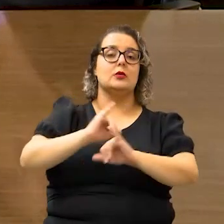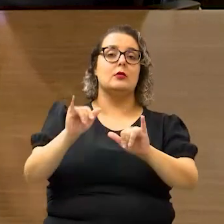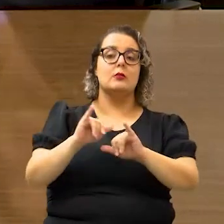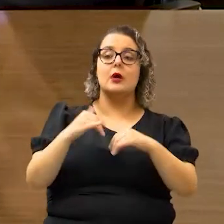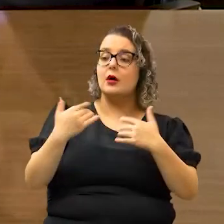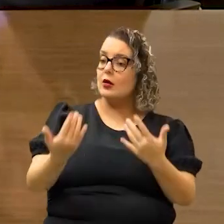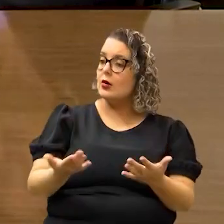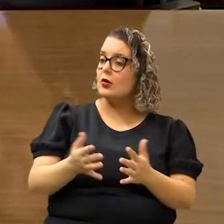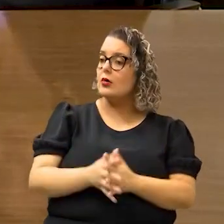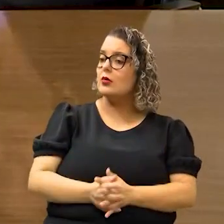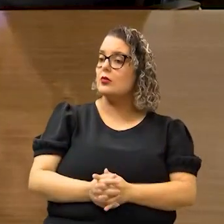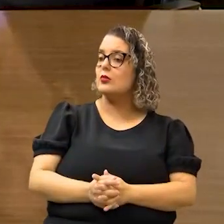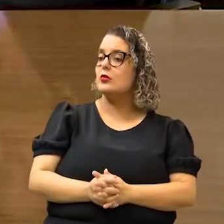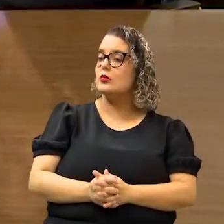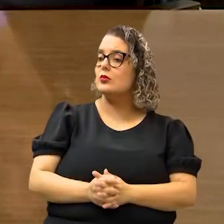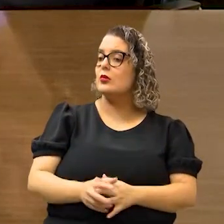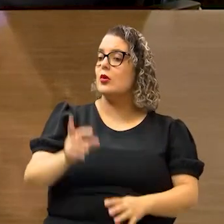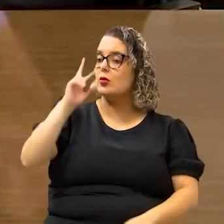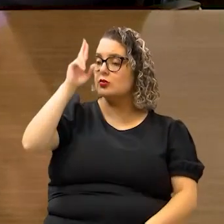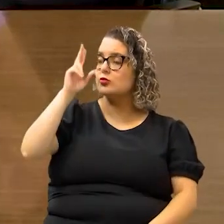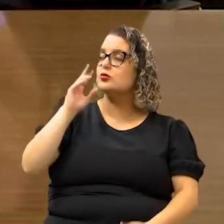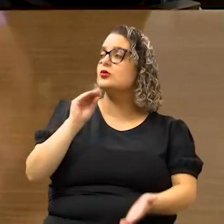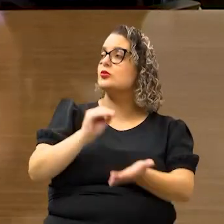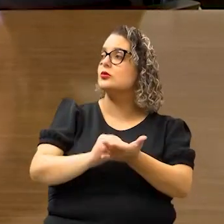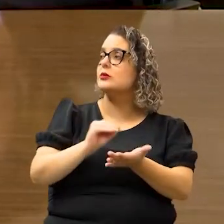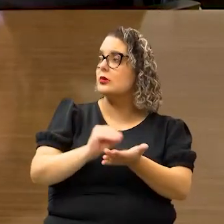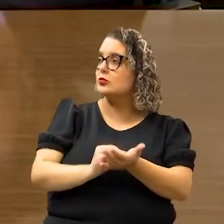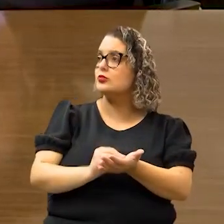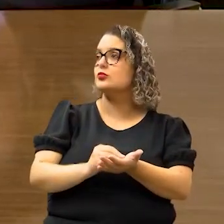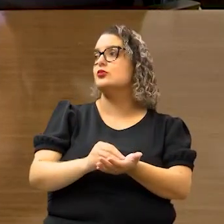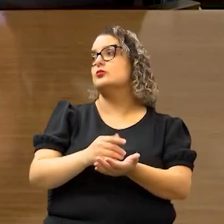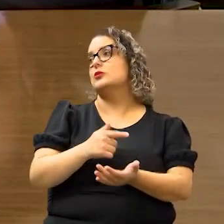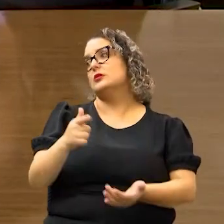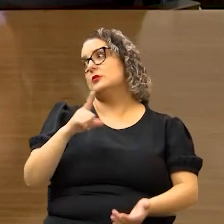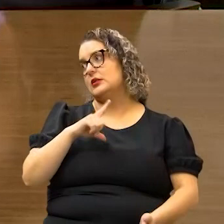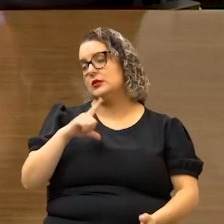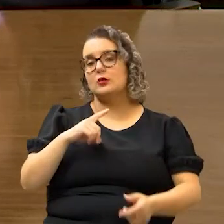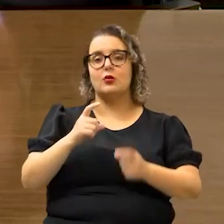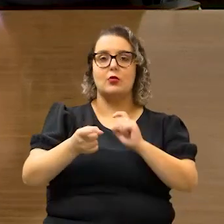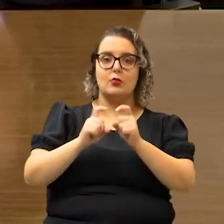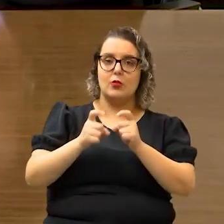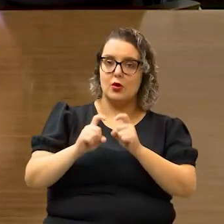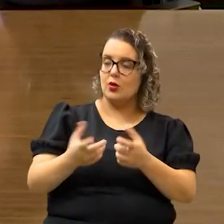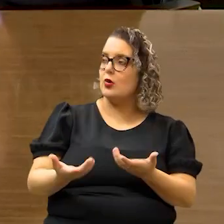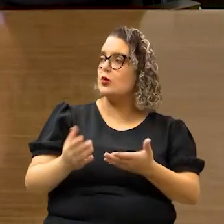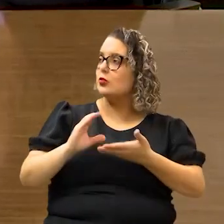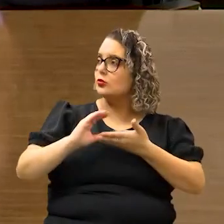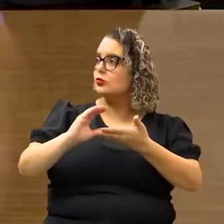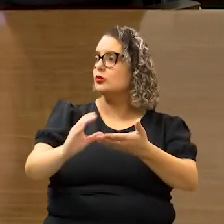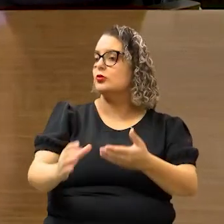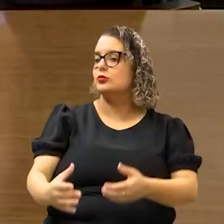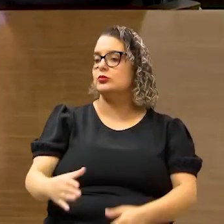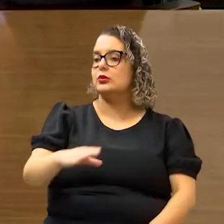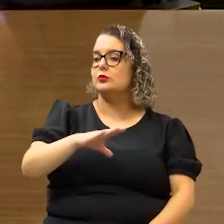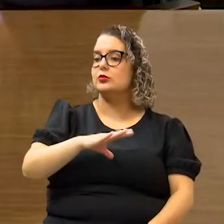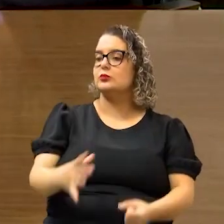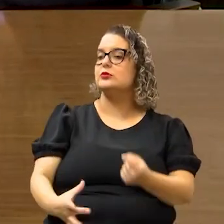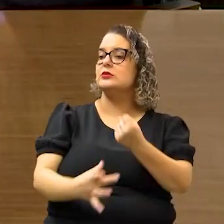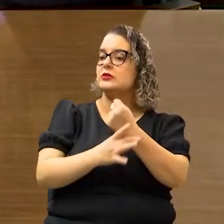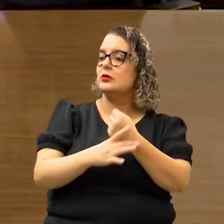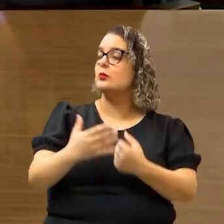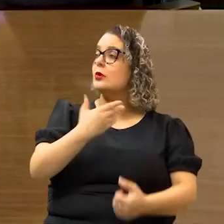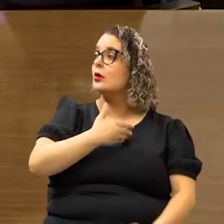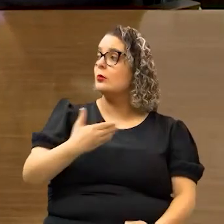e mostra no Câmara Notícia, mas o senhor teve na última semana uma reunião com o